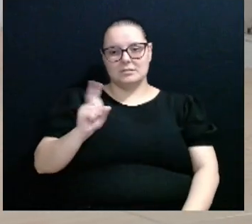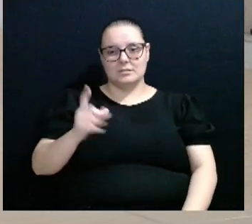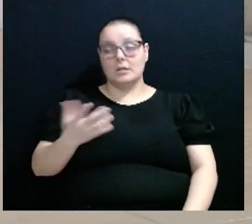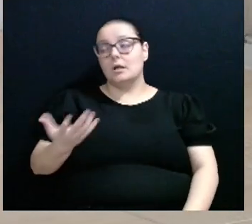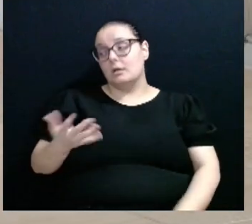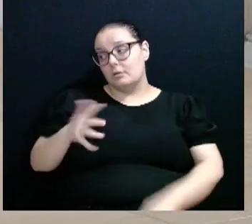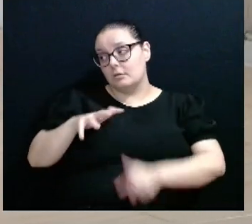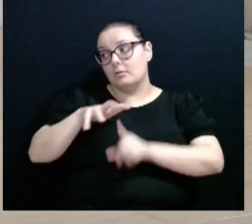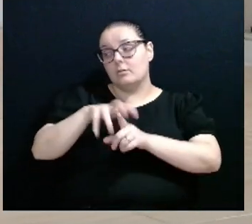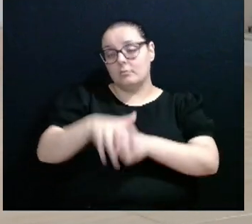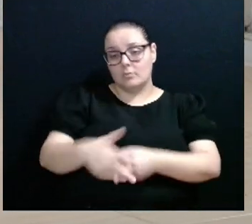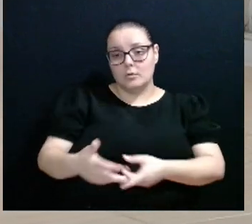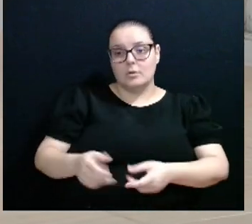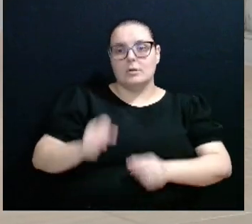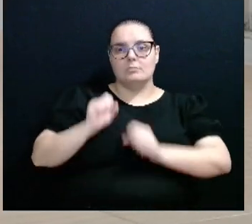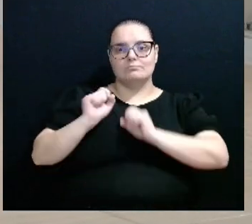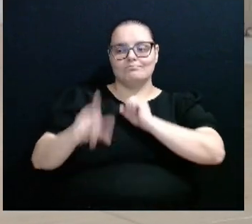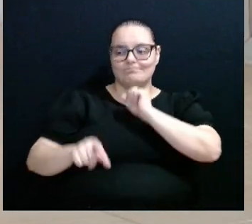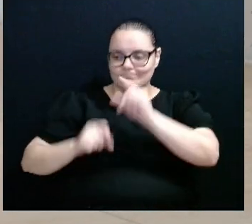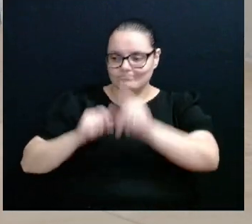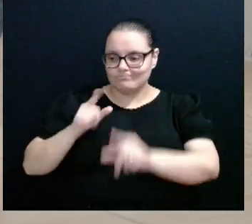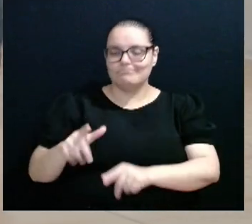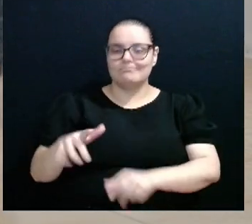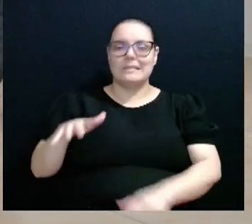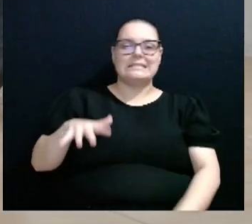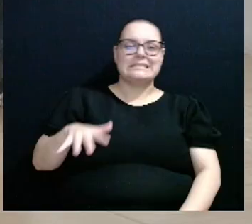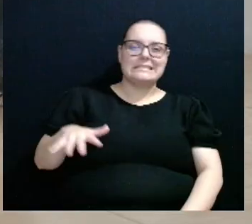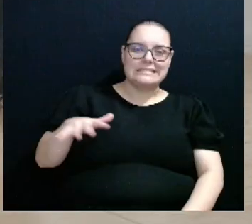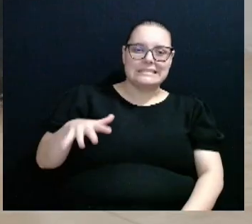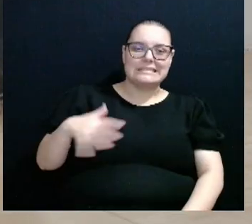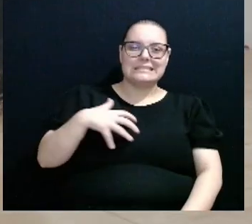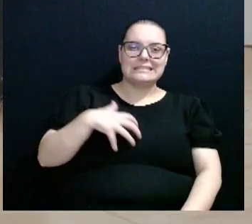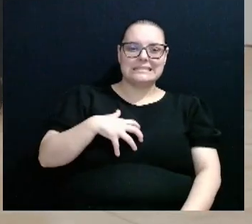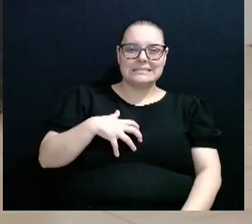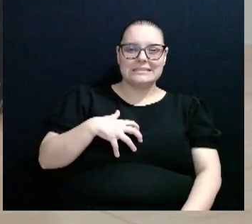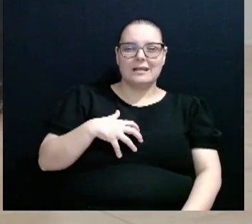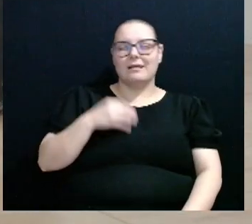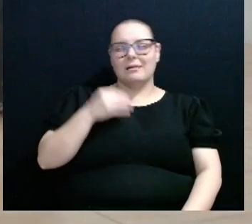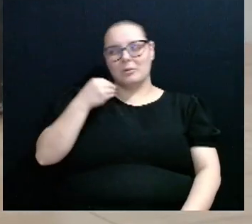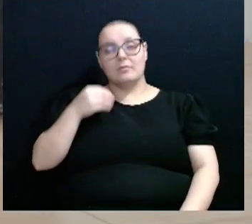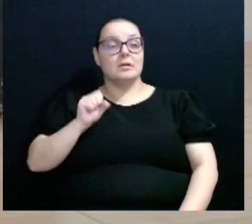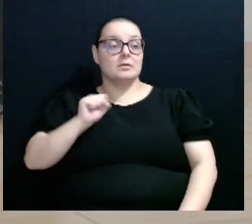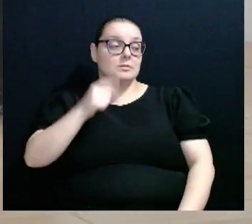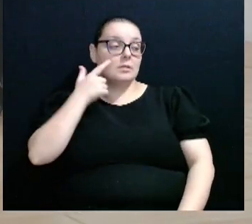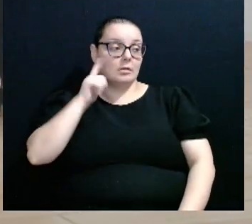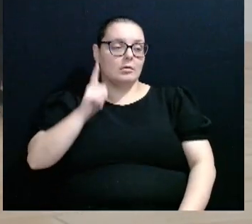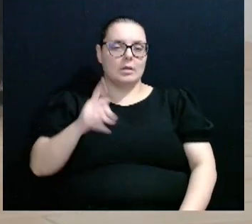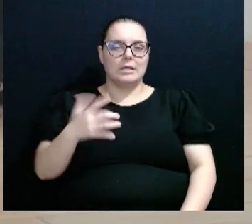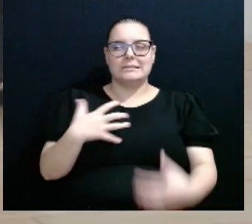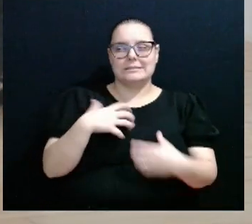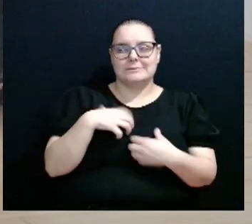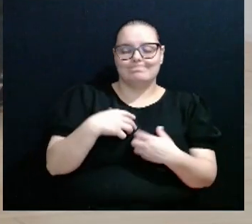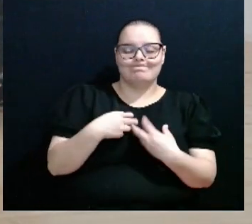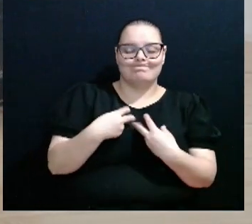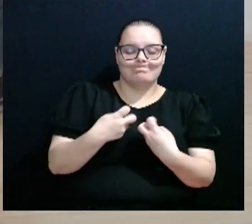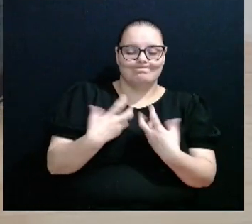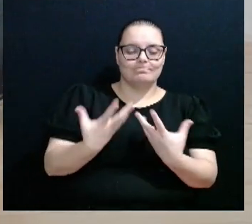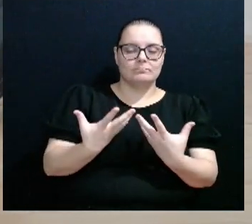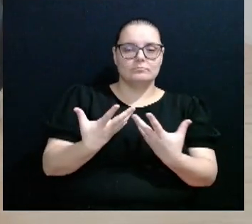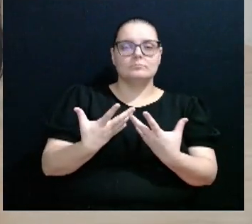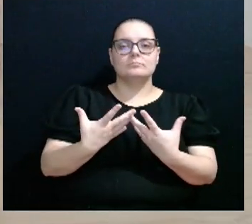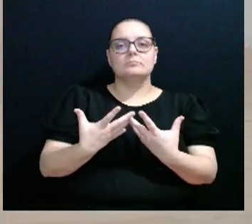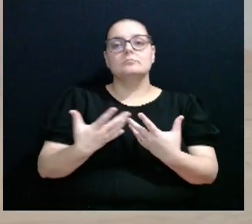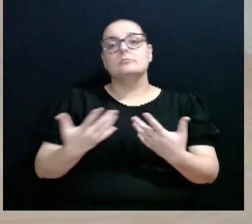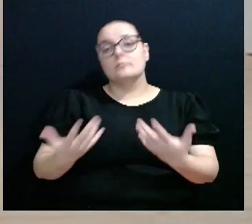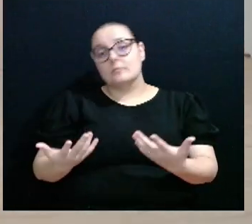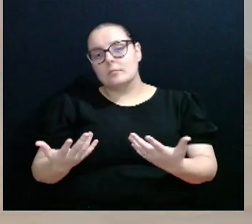ofende exatamente Exatamente. aquela área que a criança já tem uma fragilidade. Claro, Então claro. ela já se percebe como com a A desvantagem des- naquela área,